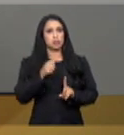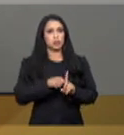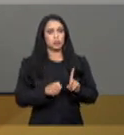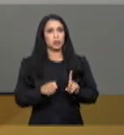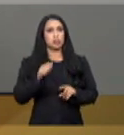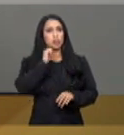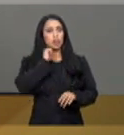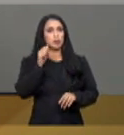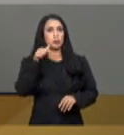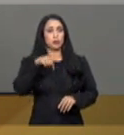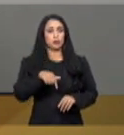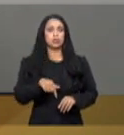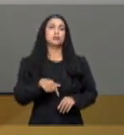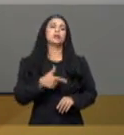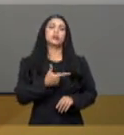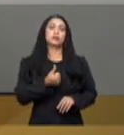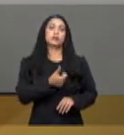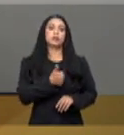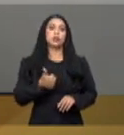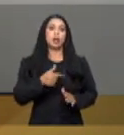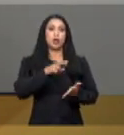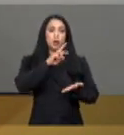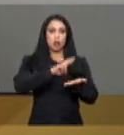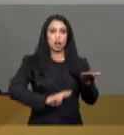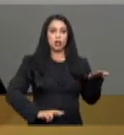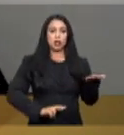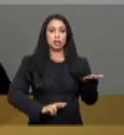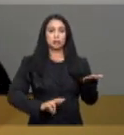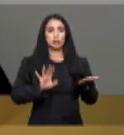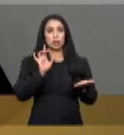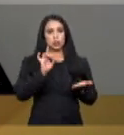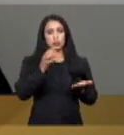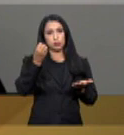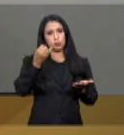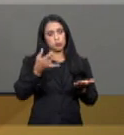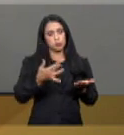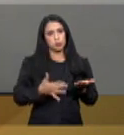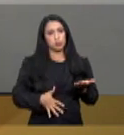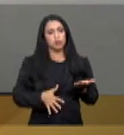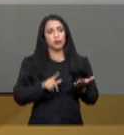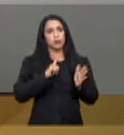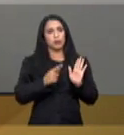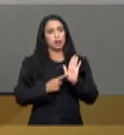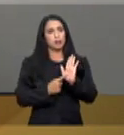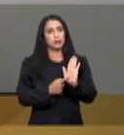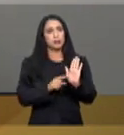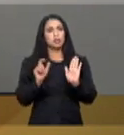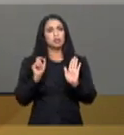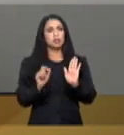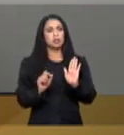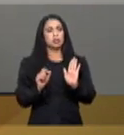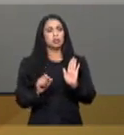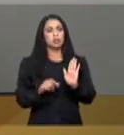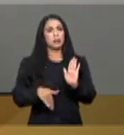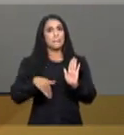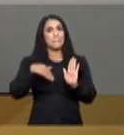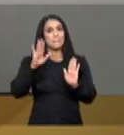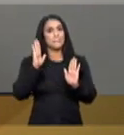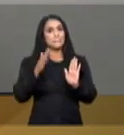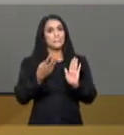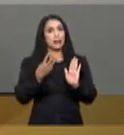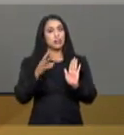e este, senhor presidente, é o relatório, apenas anotando que foram apresentados mais de